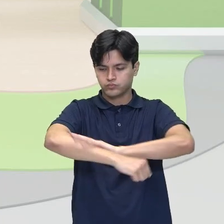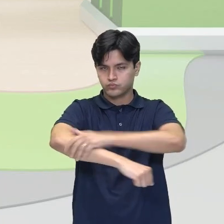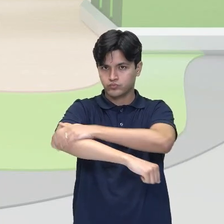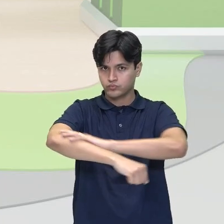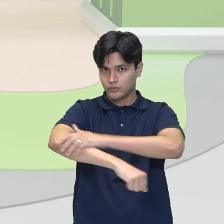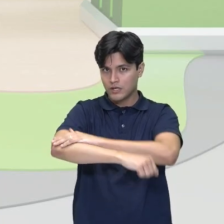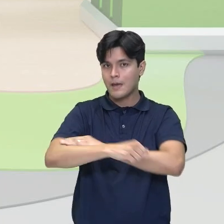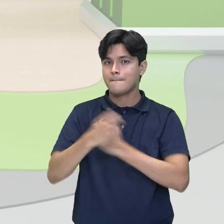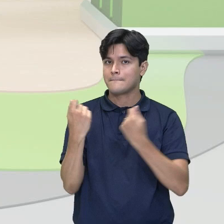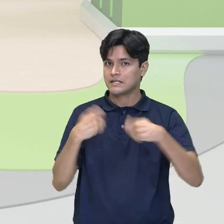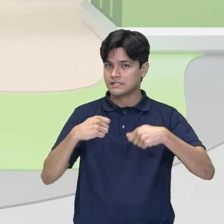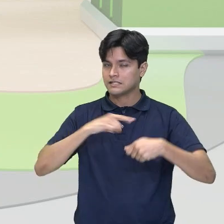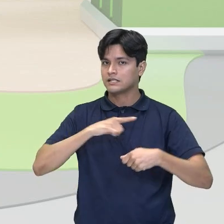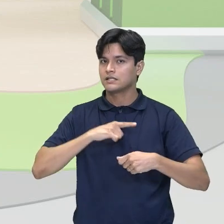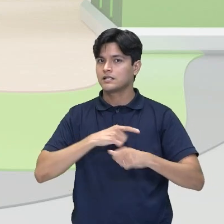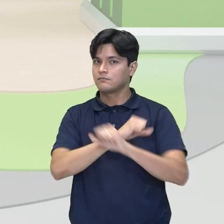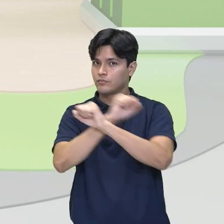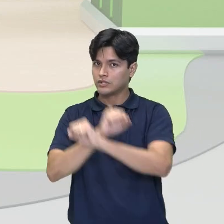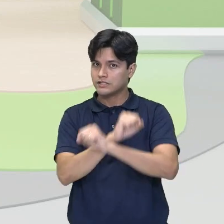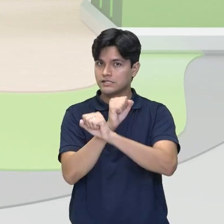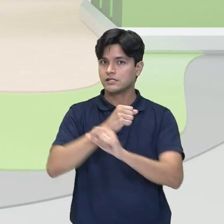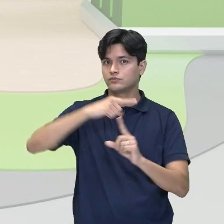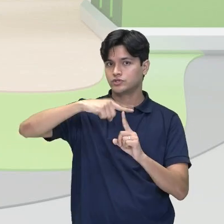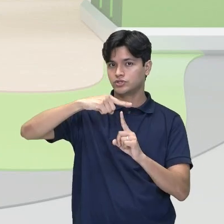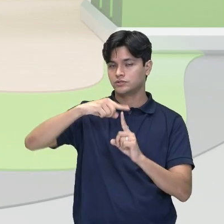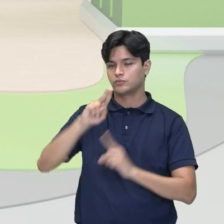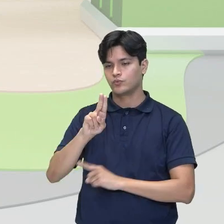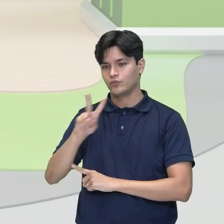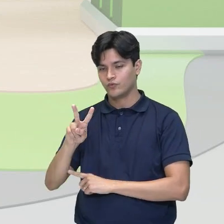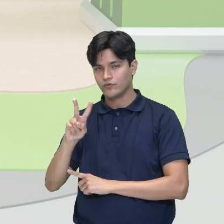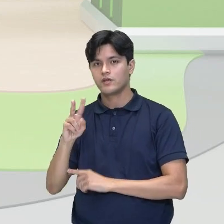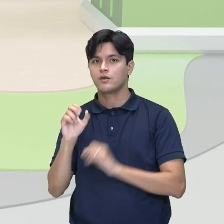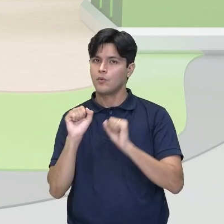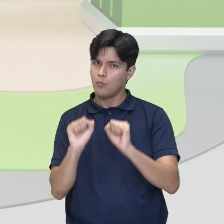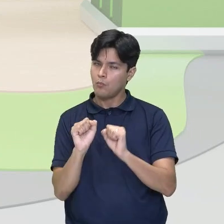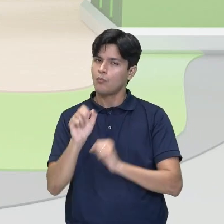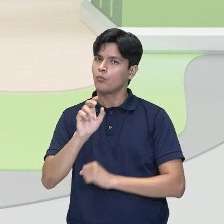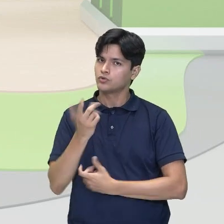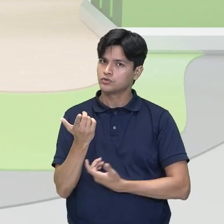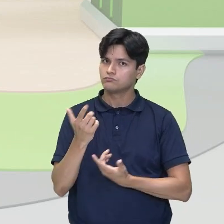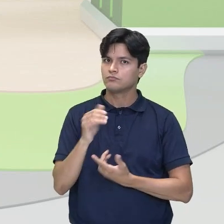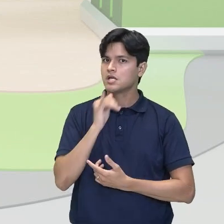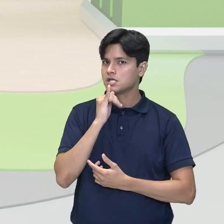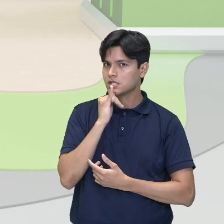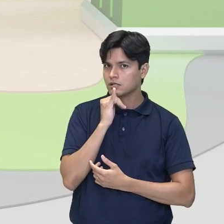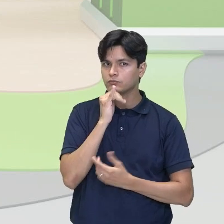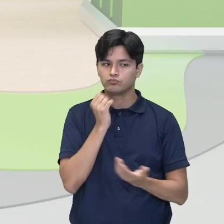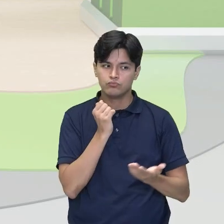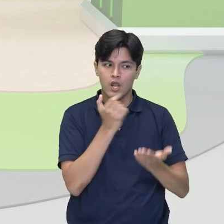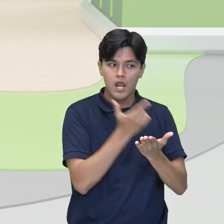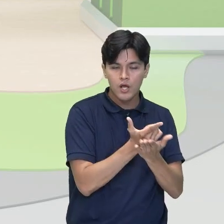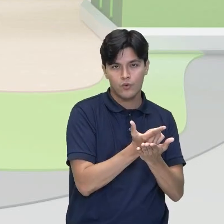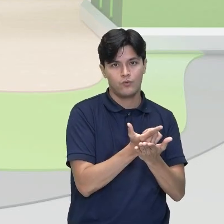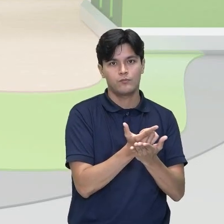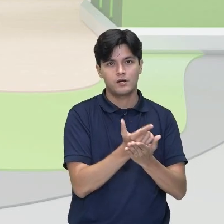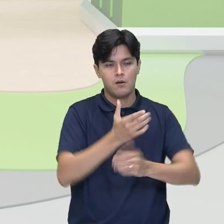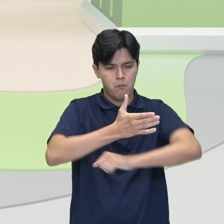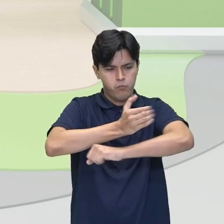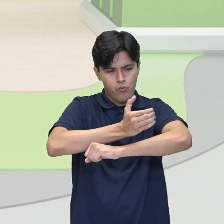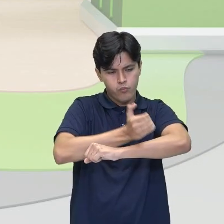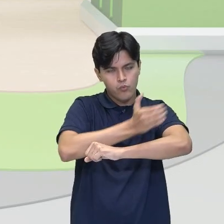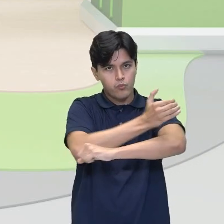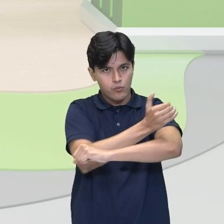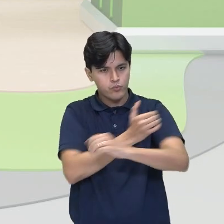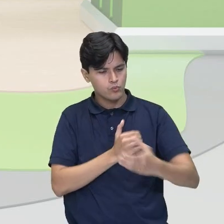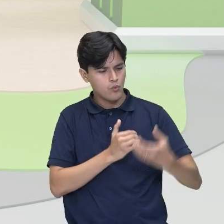você observar lá na embalagem, se oferece esse tipo de proteção contra a UV